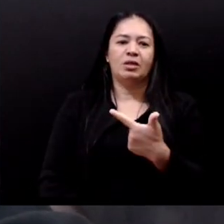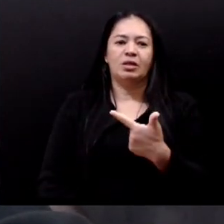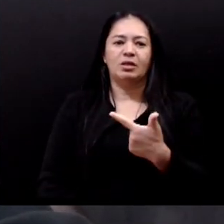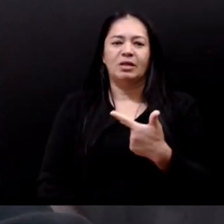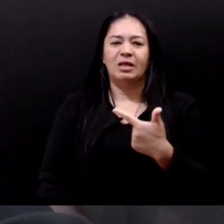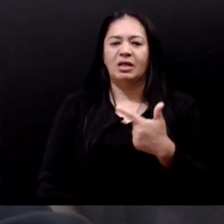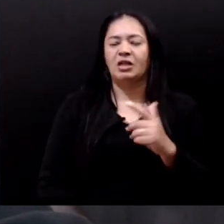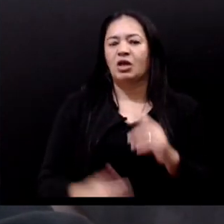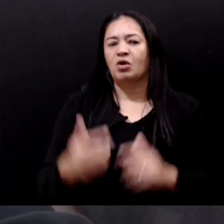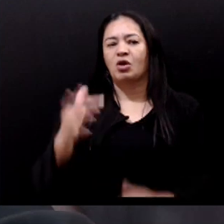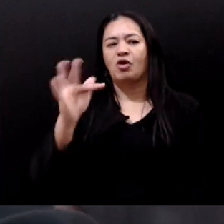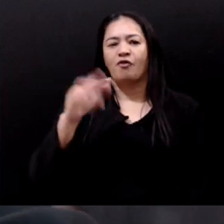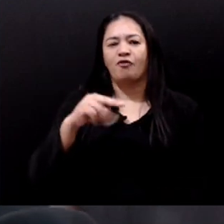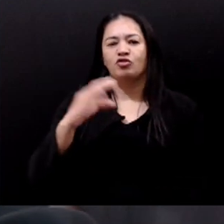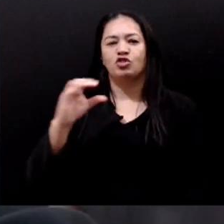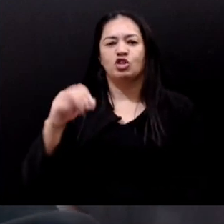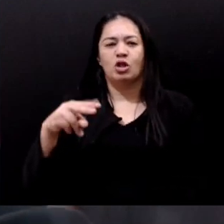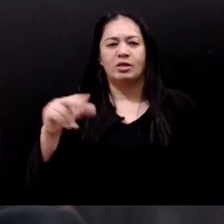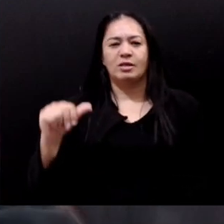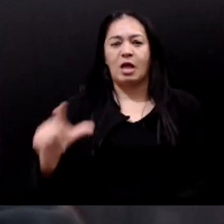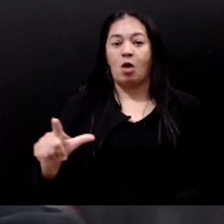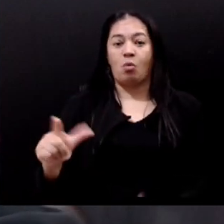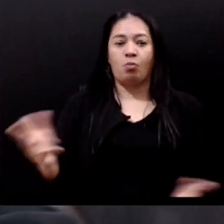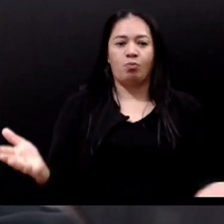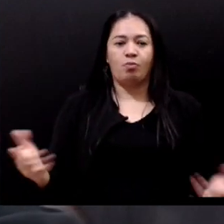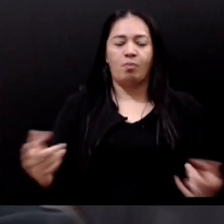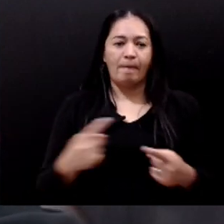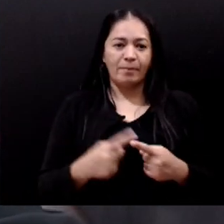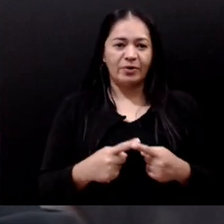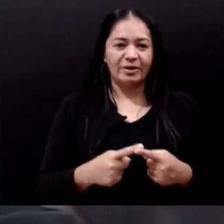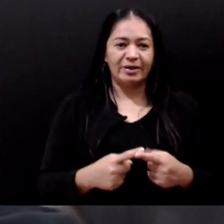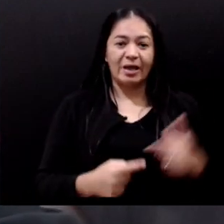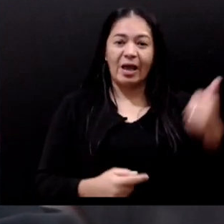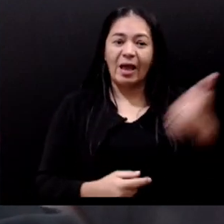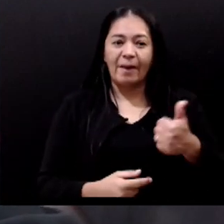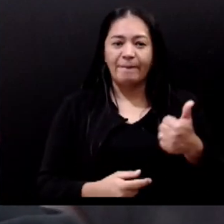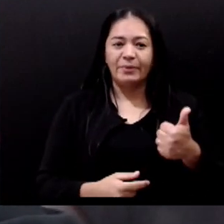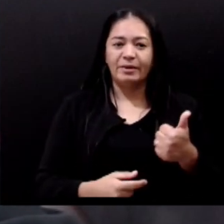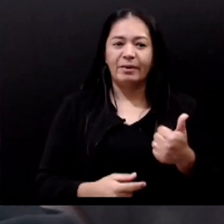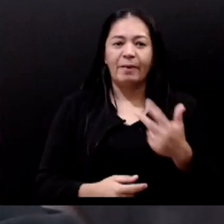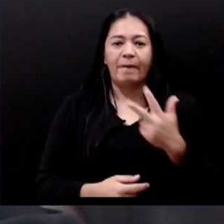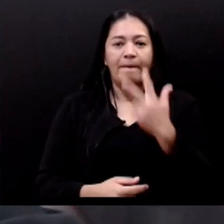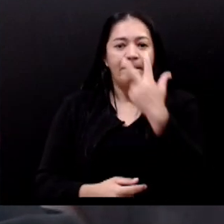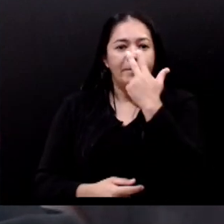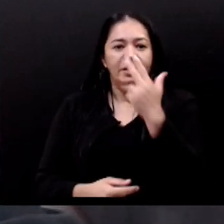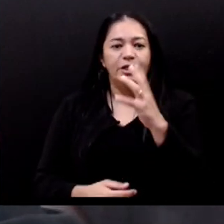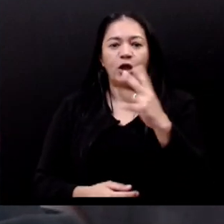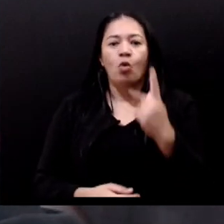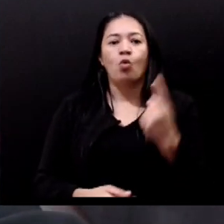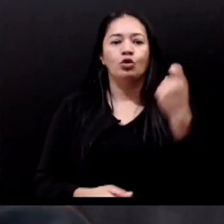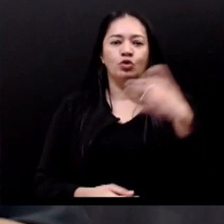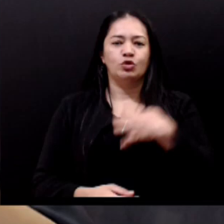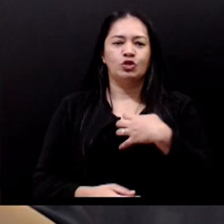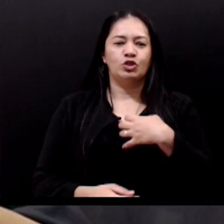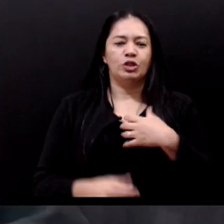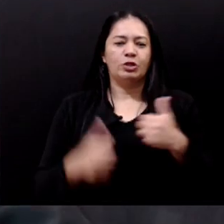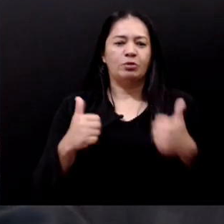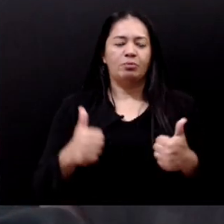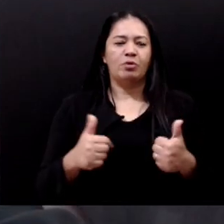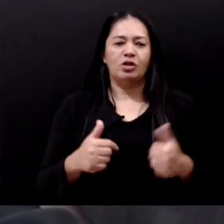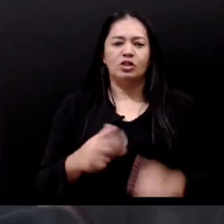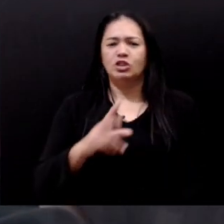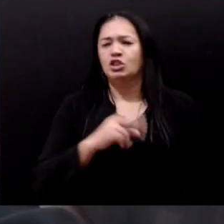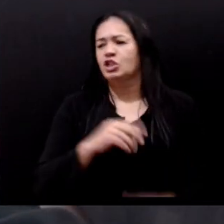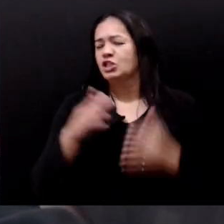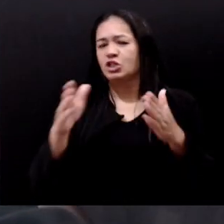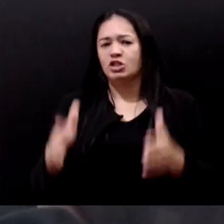mais restrito, porque sim, a primeira instância parece que é a única forma que dá resultado, né? Poxa, eu cheguei, eu segui aquilo à